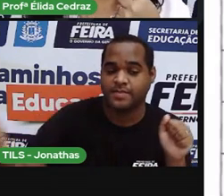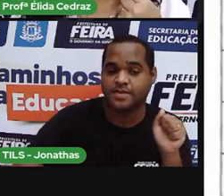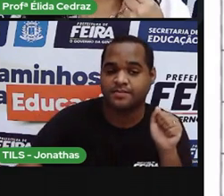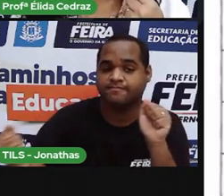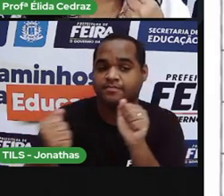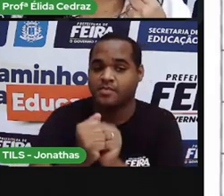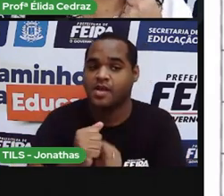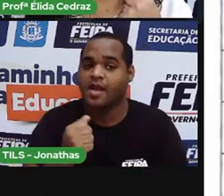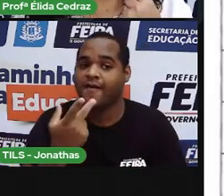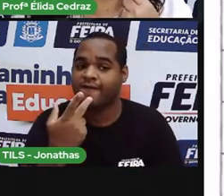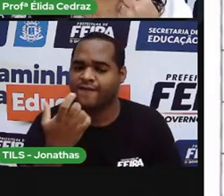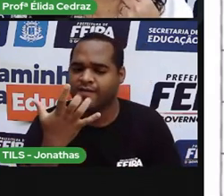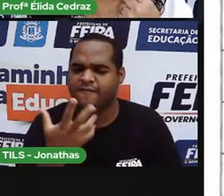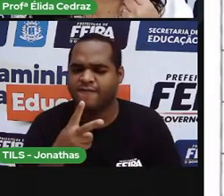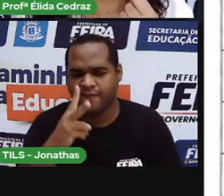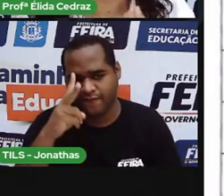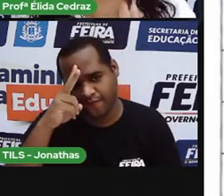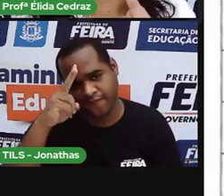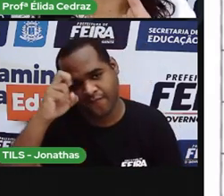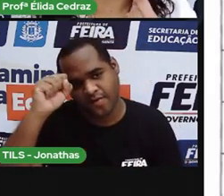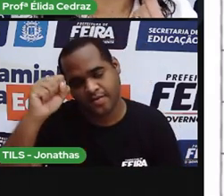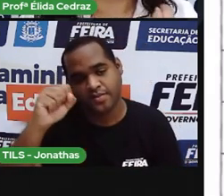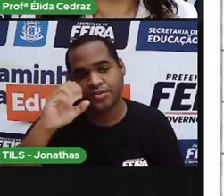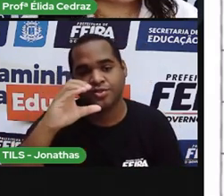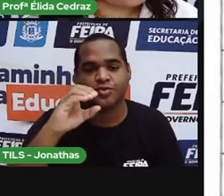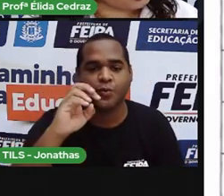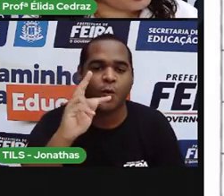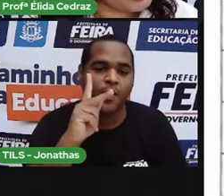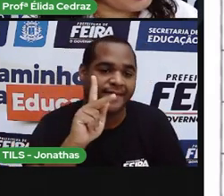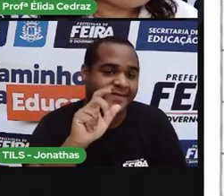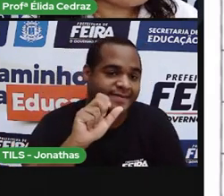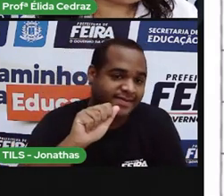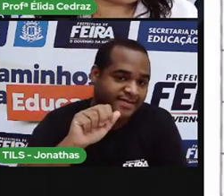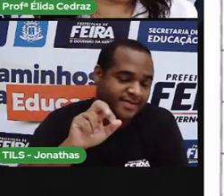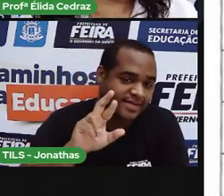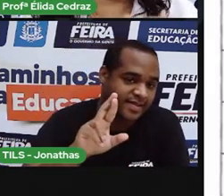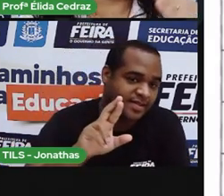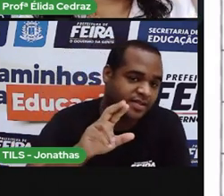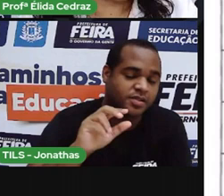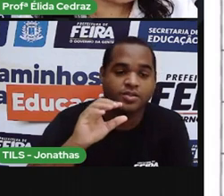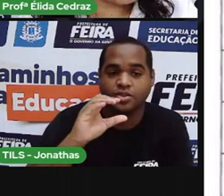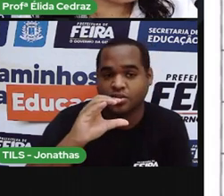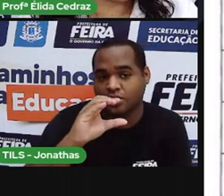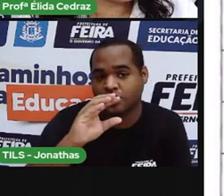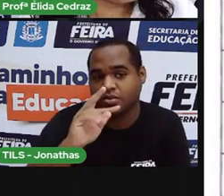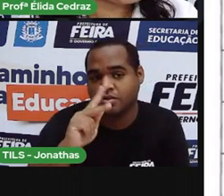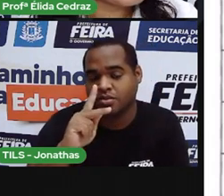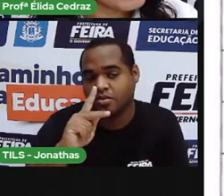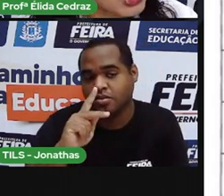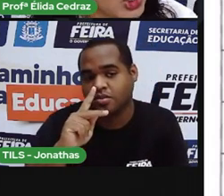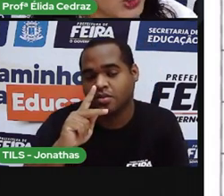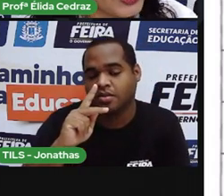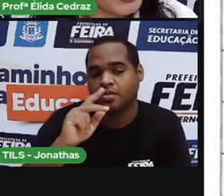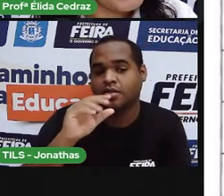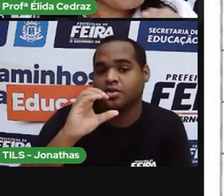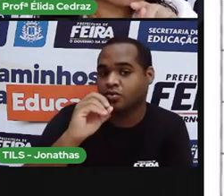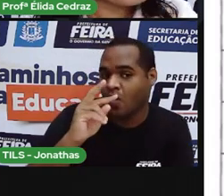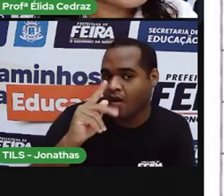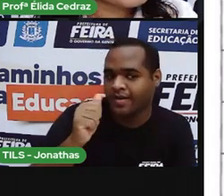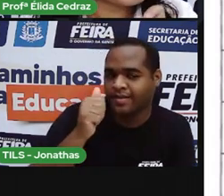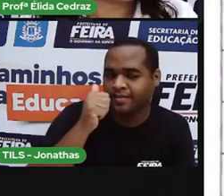que pronunciar mais forte, olha só. Chora, é assim, a menina